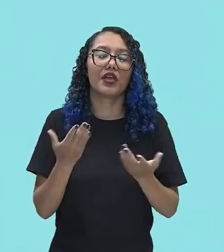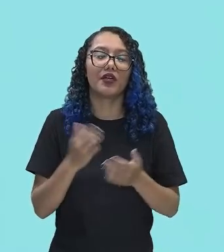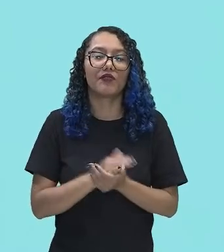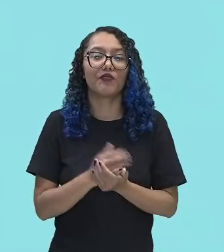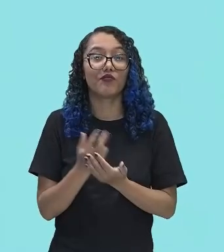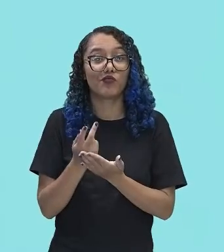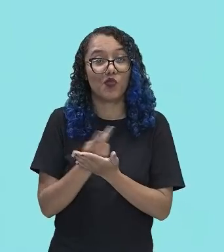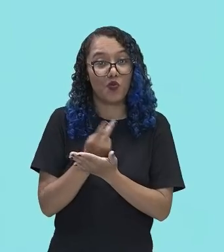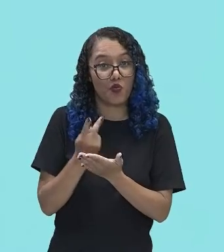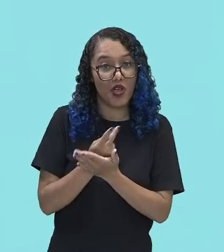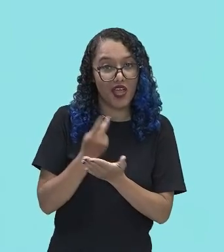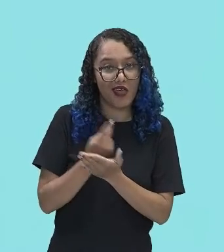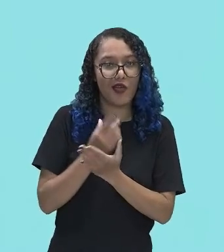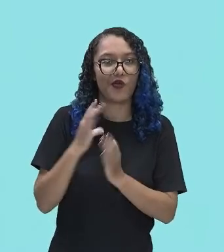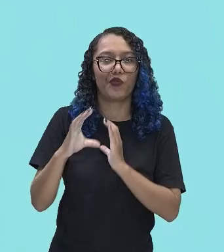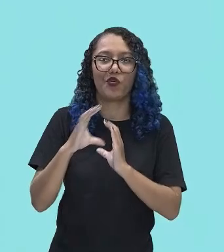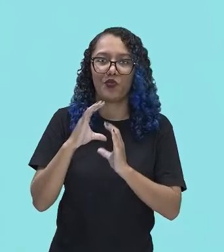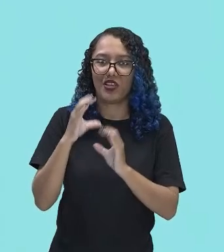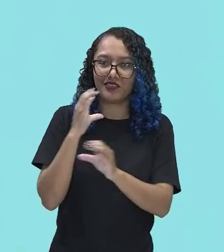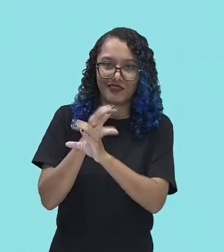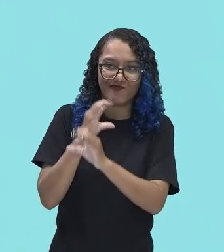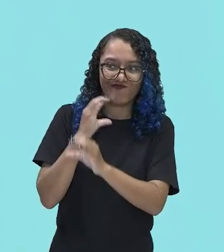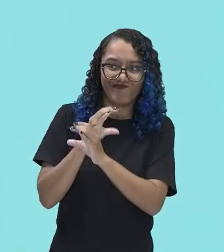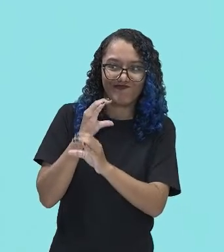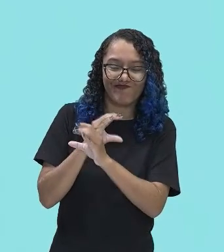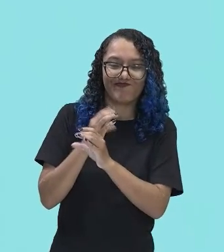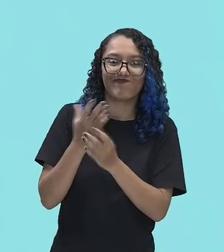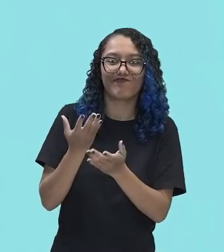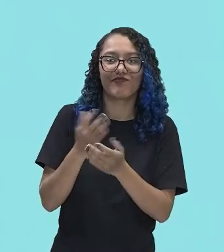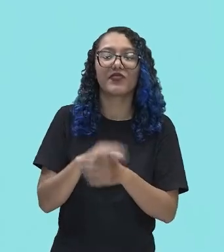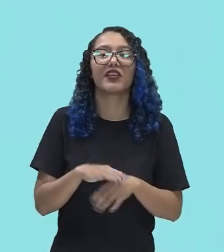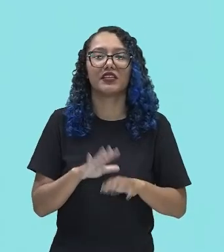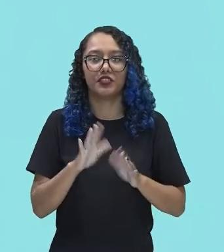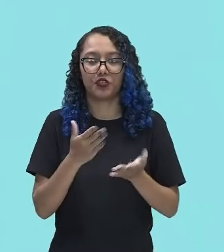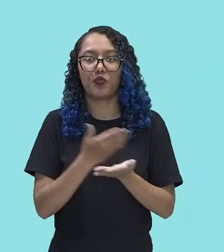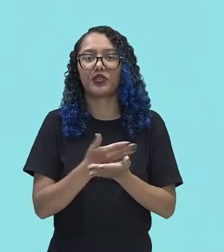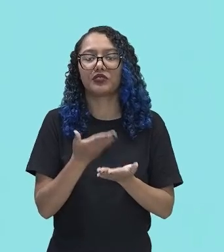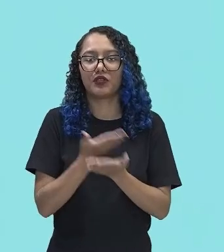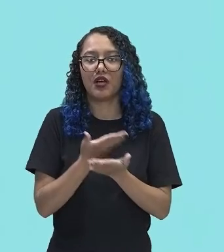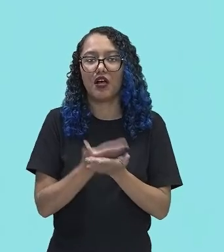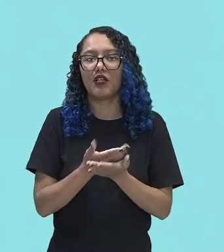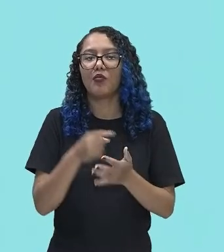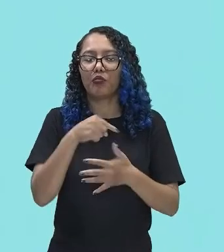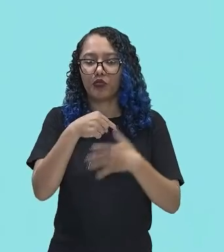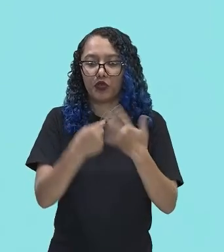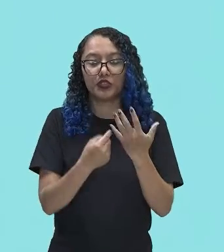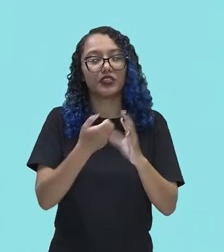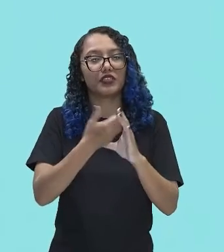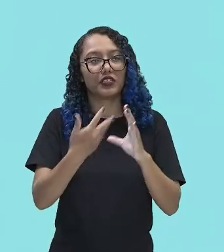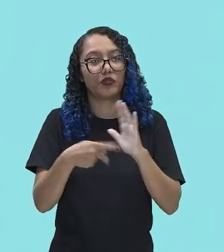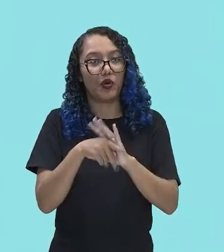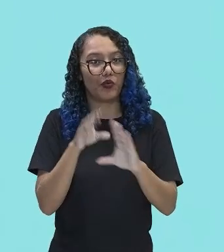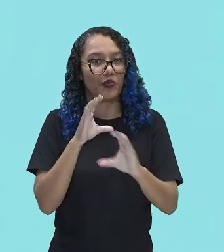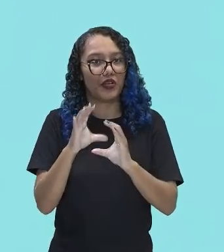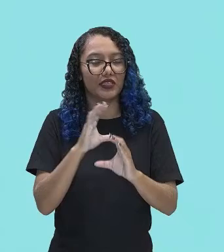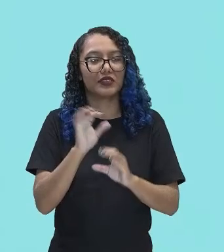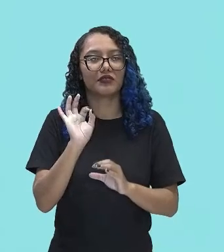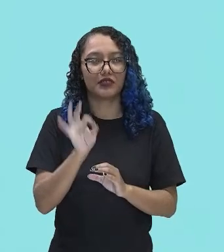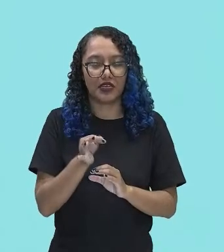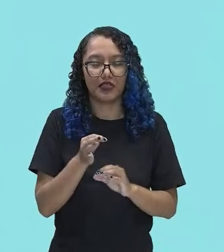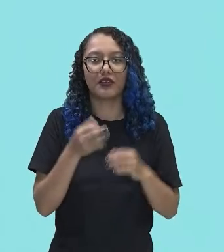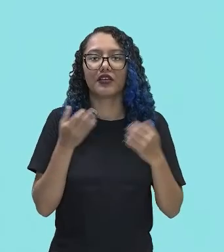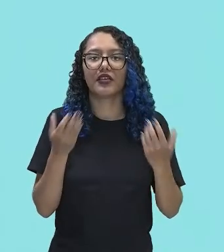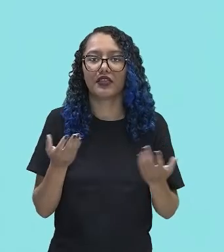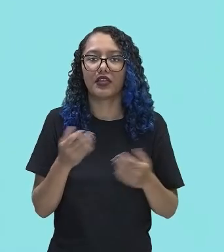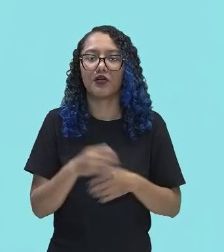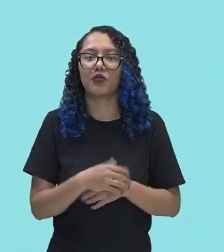na comunicação, né? A gente começou assistindo a nossa aula, vendo ali quais eram os elementos. Então, quando a gente vai através da escrita, né, na